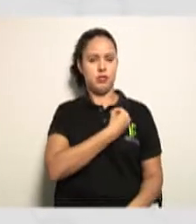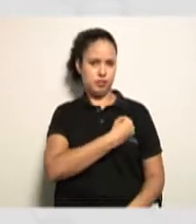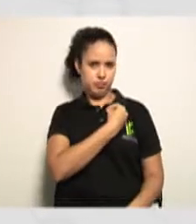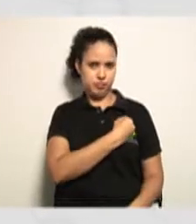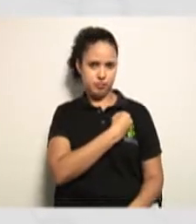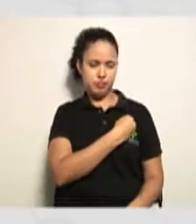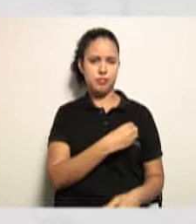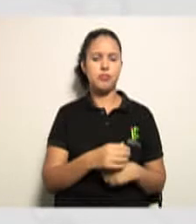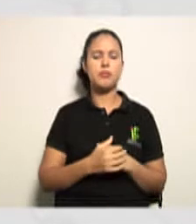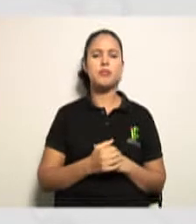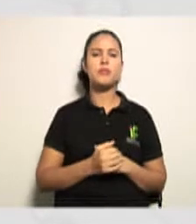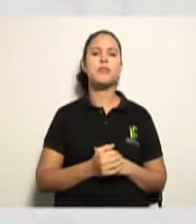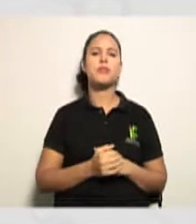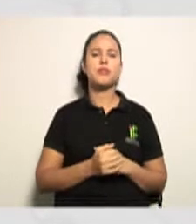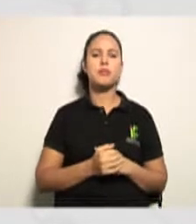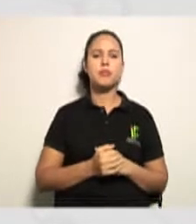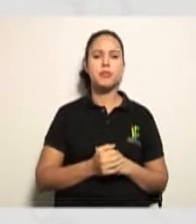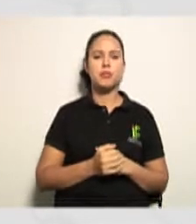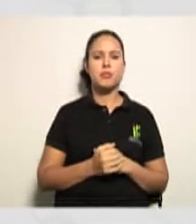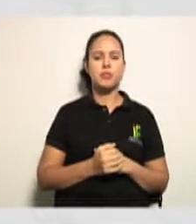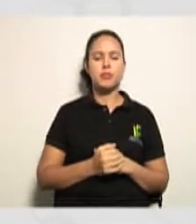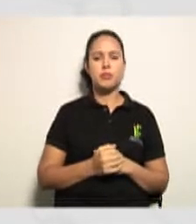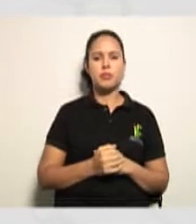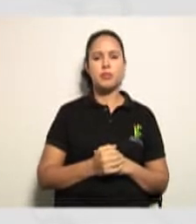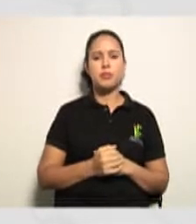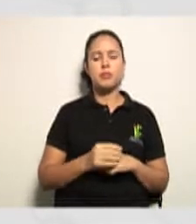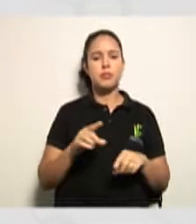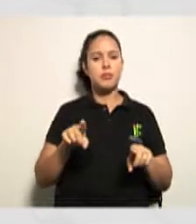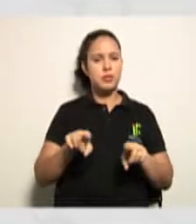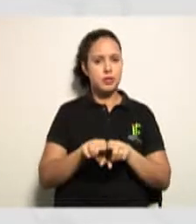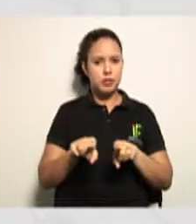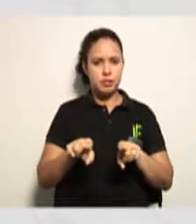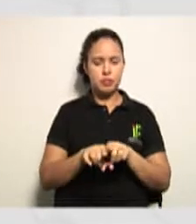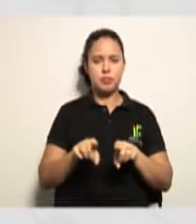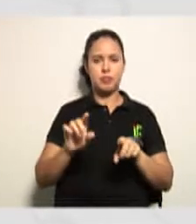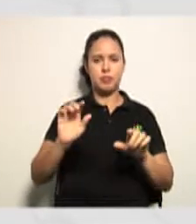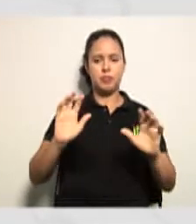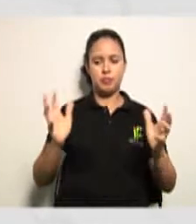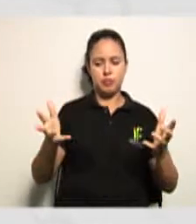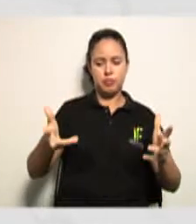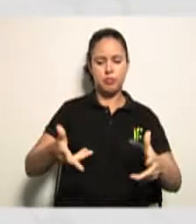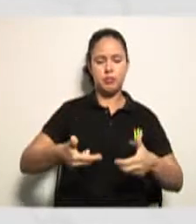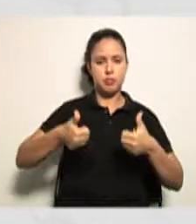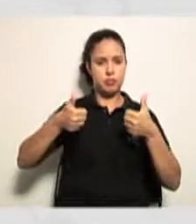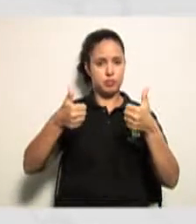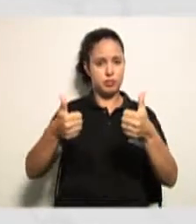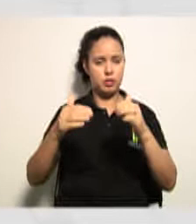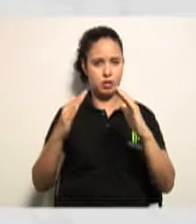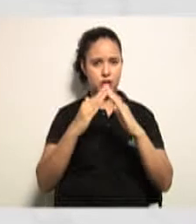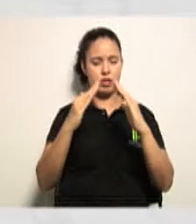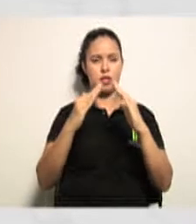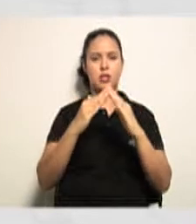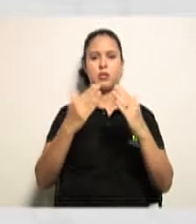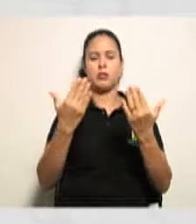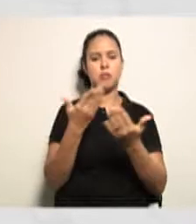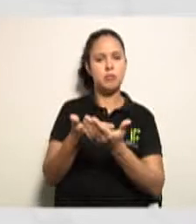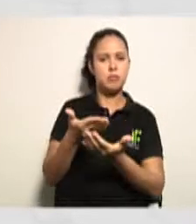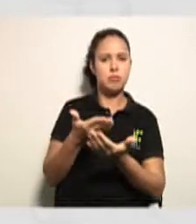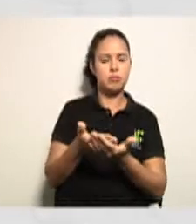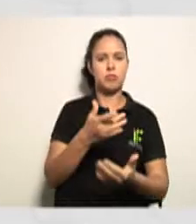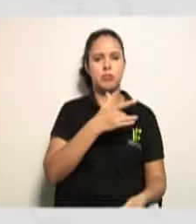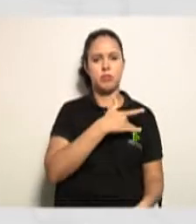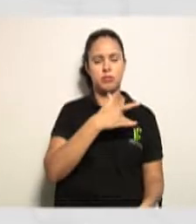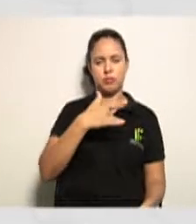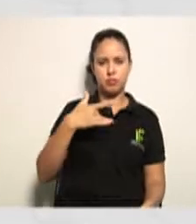Mas também, e essas mudanças melhorou as condições de moradia, de transporte, de educação e de